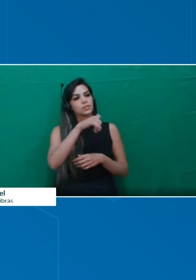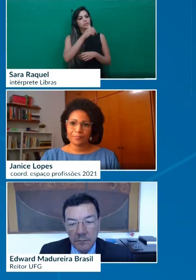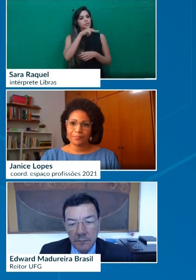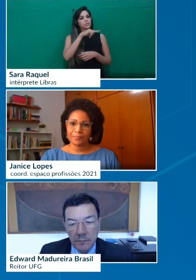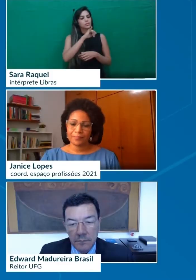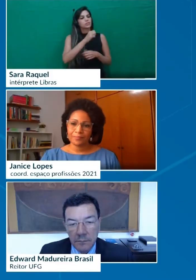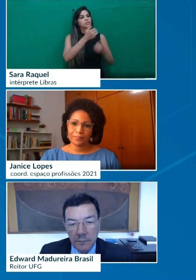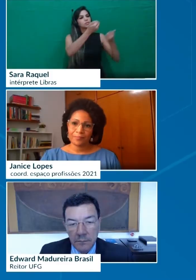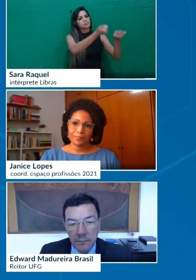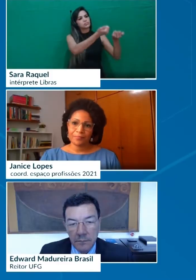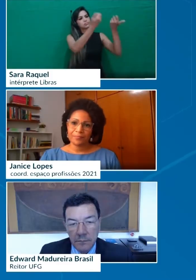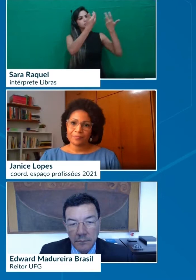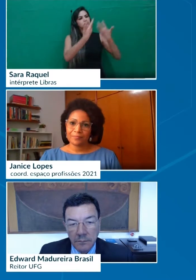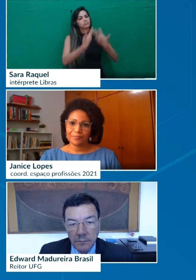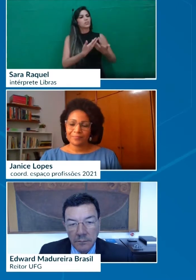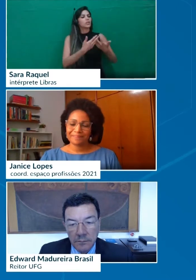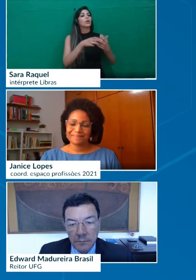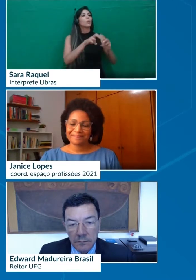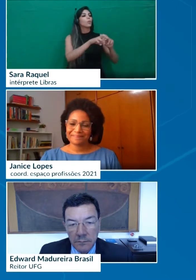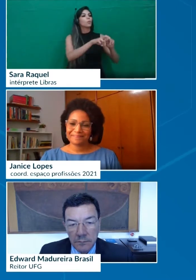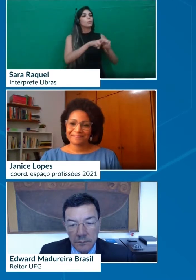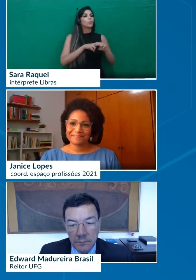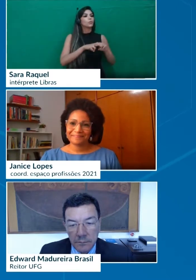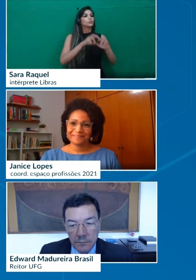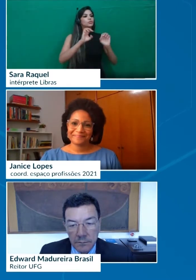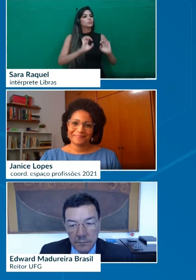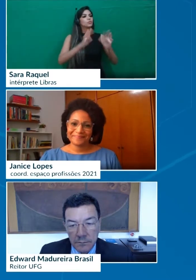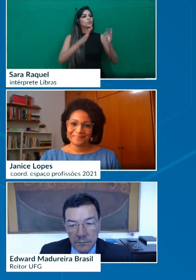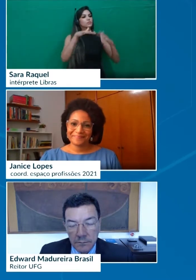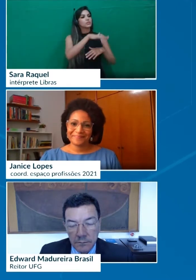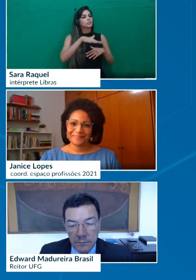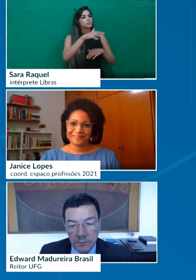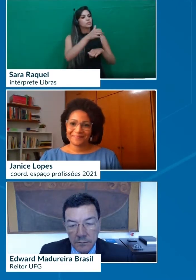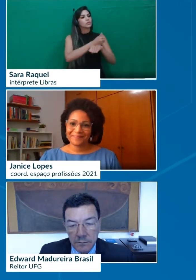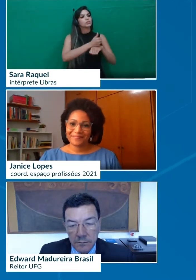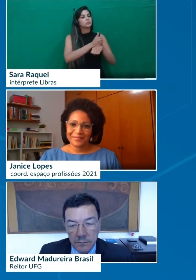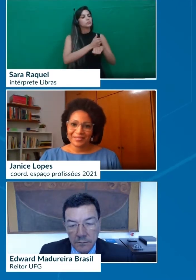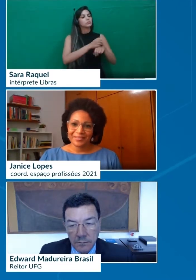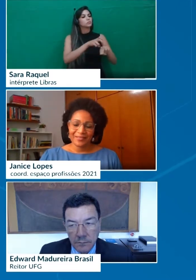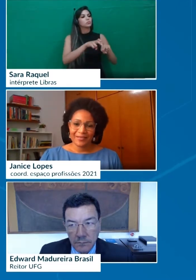gente por que realizar esse espaço das profissões.